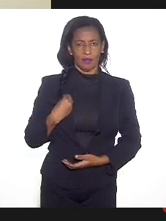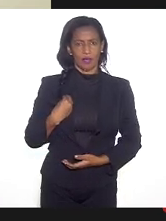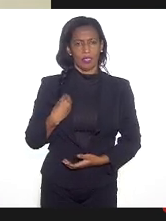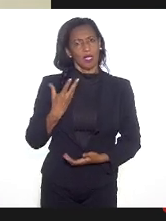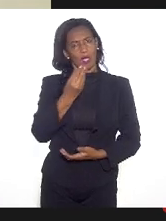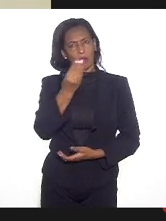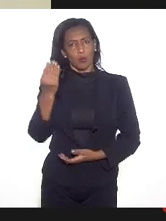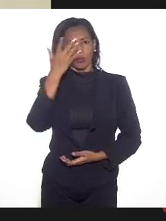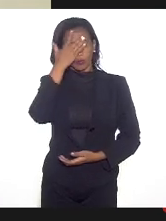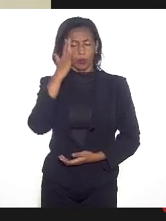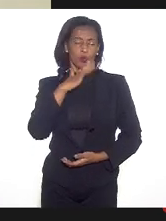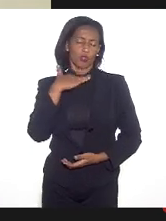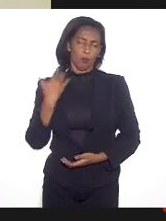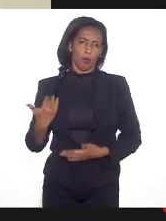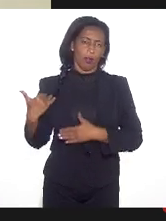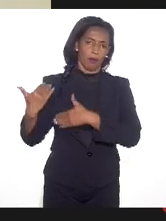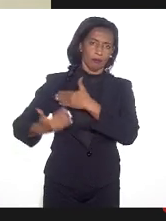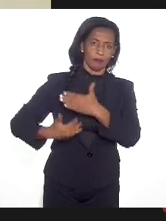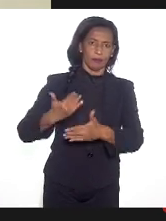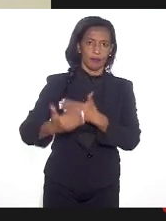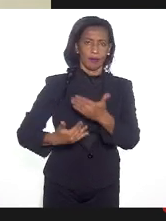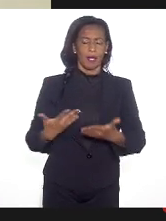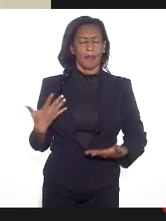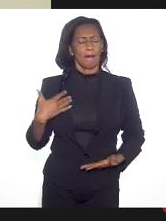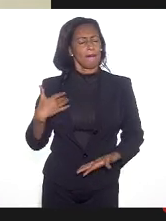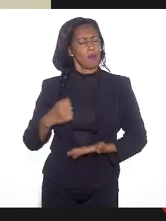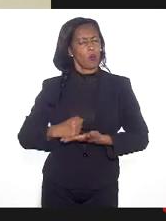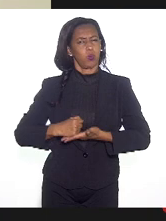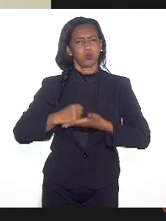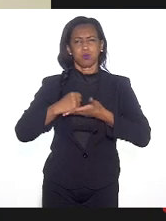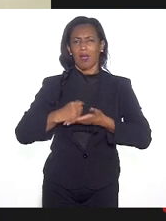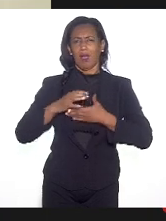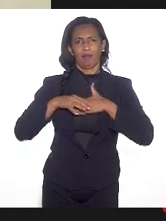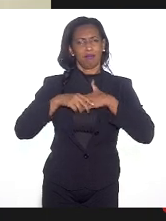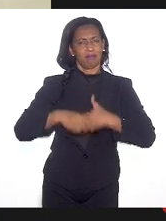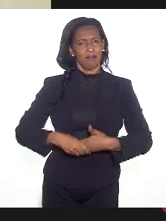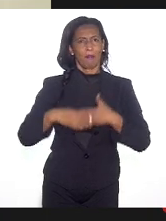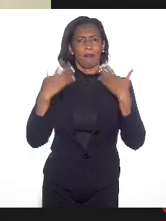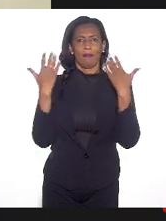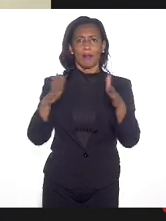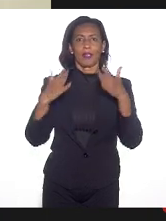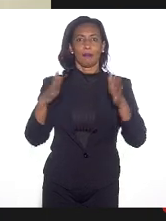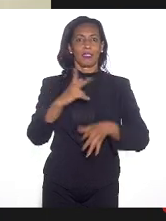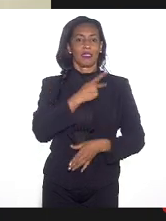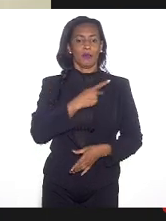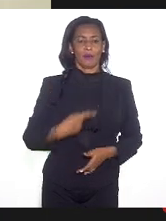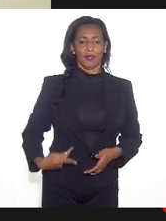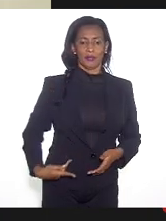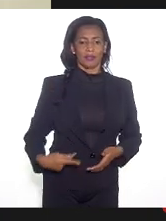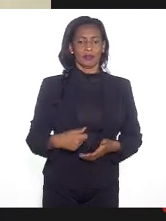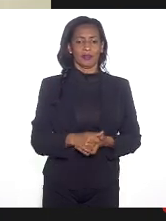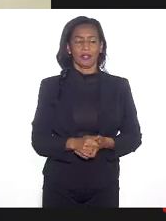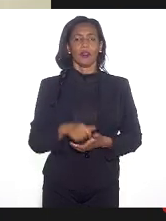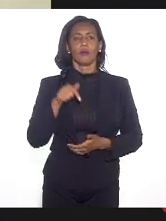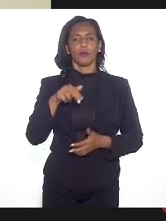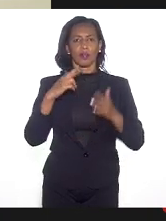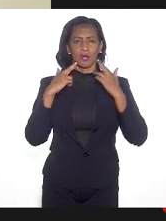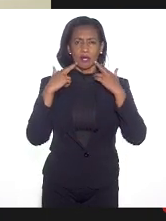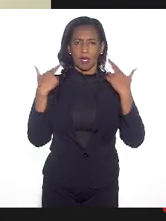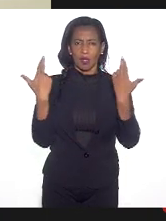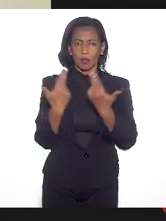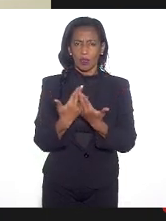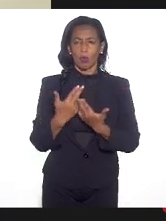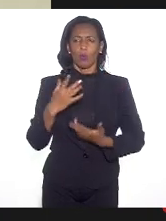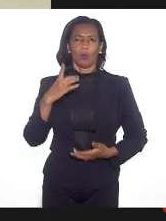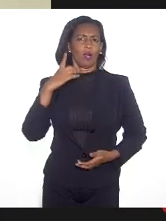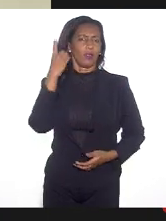aí ao longo desse tempo. Então, quero dizer meu total apoio e parabenizar a Vossa Excelência, presidente, por essa audiência pública, a deputada